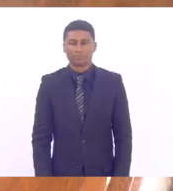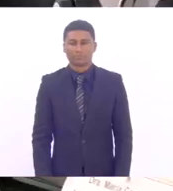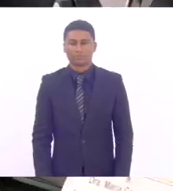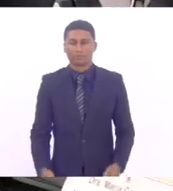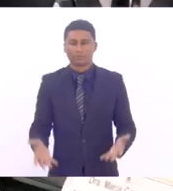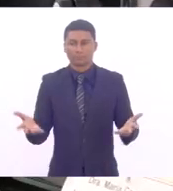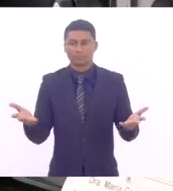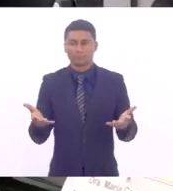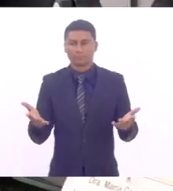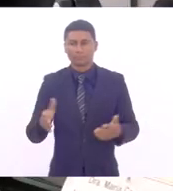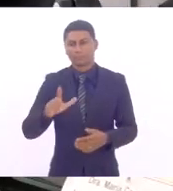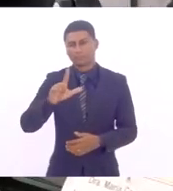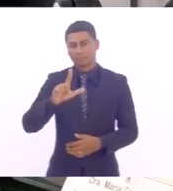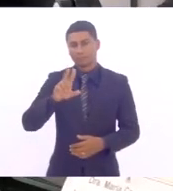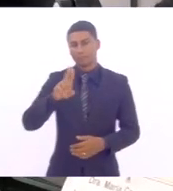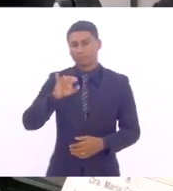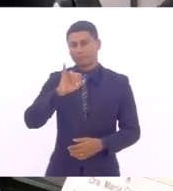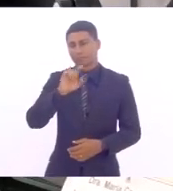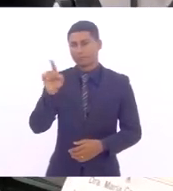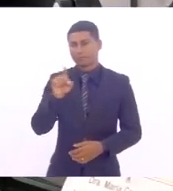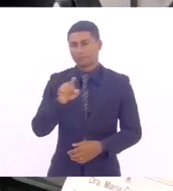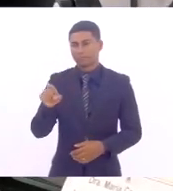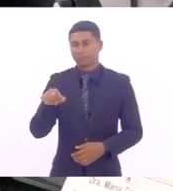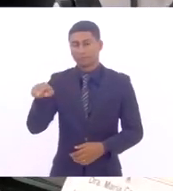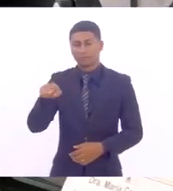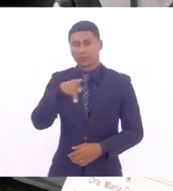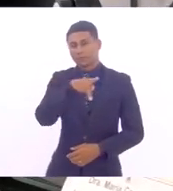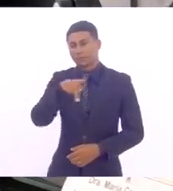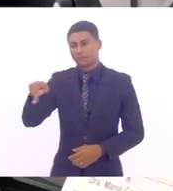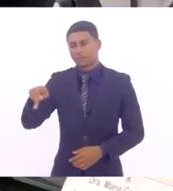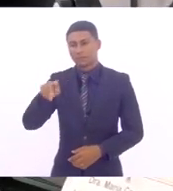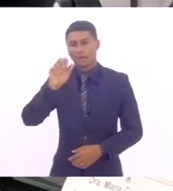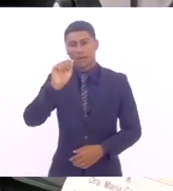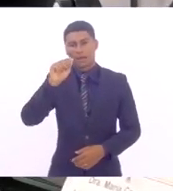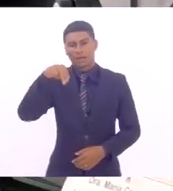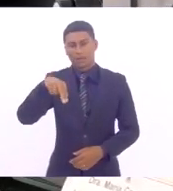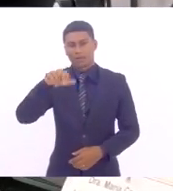Luiz Cláudio, que é presidente da ANACORTORG.